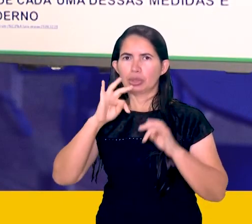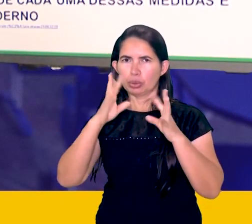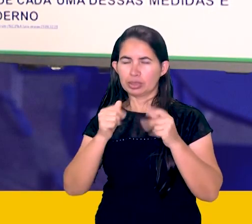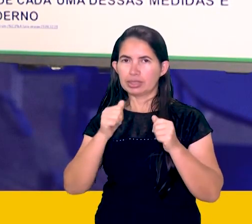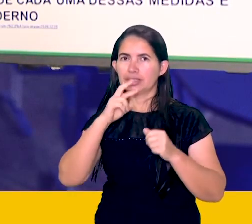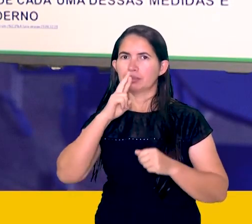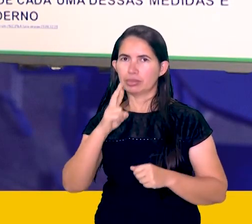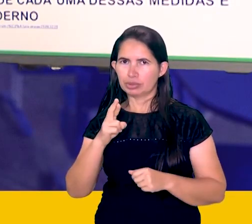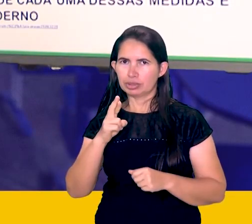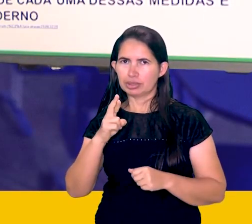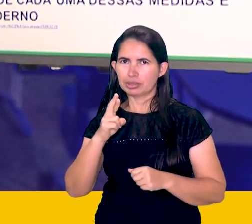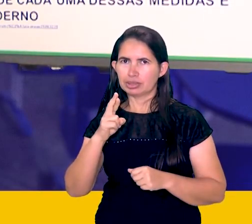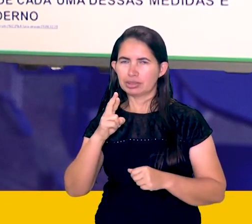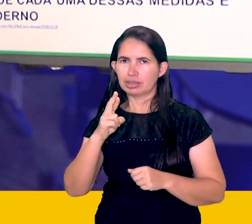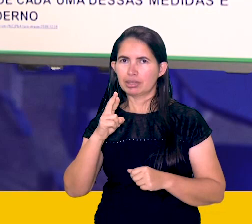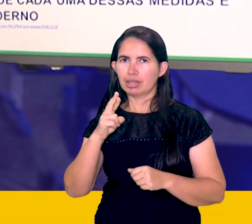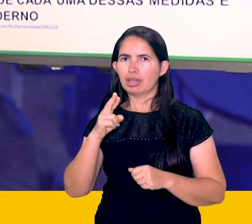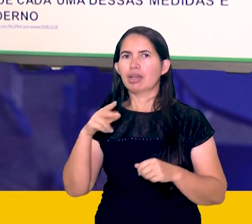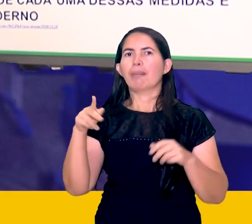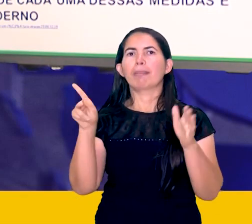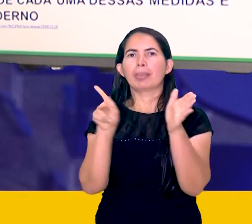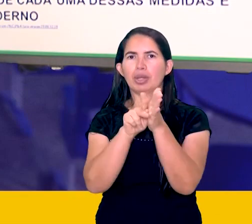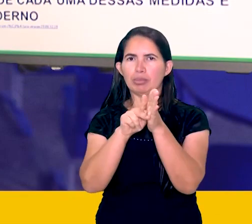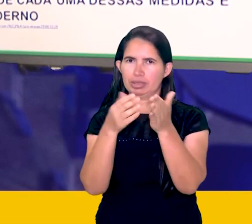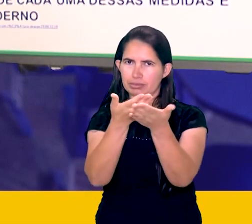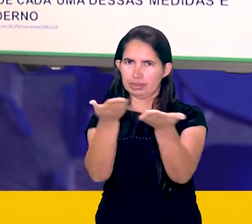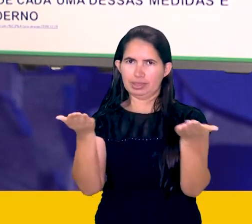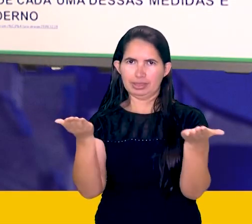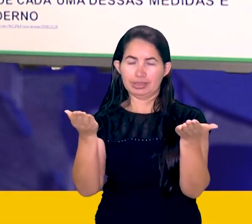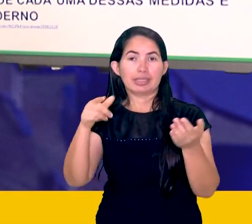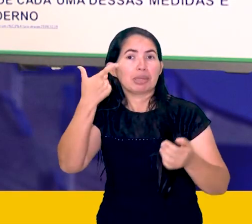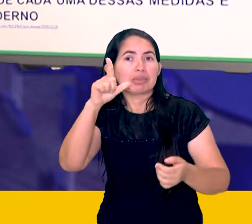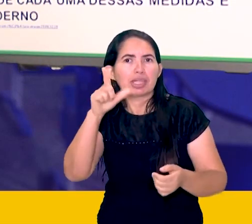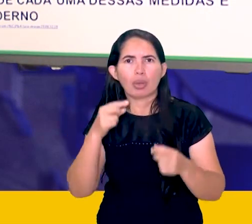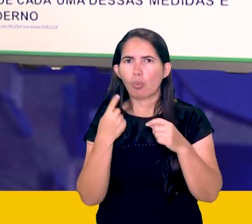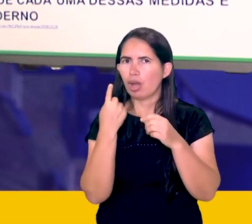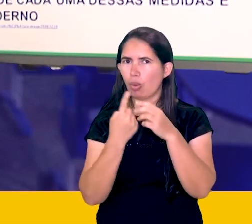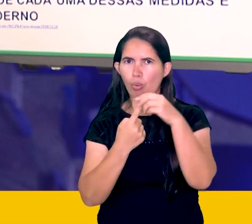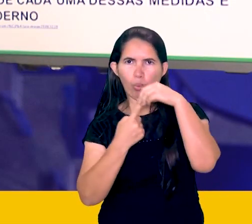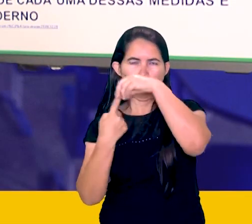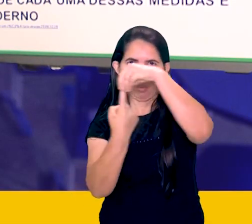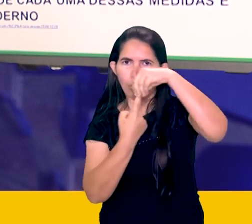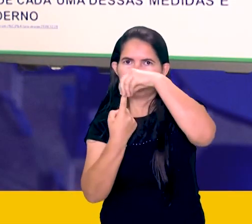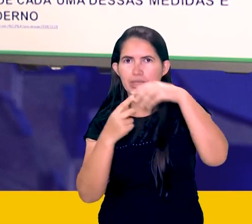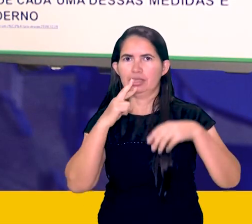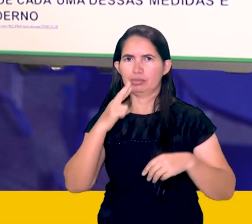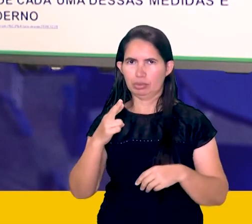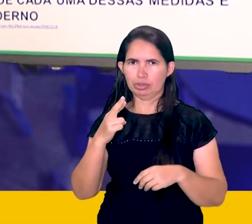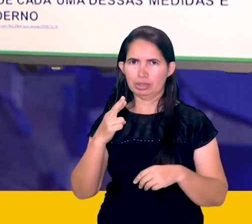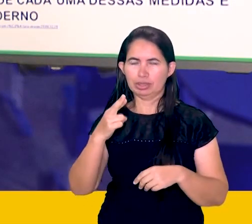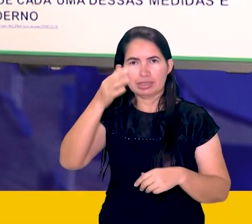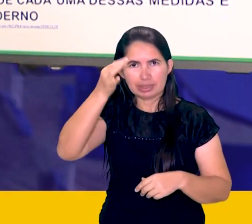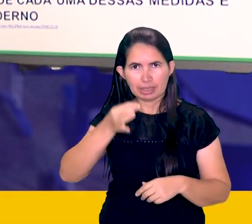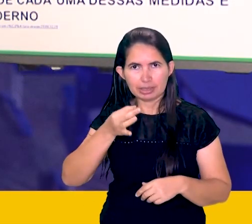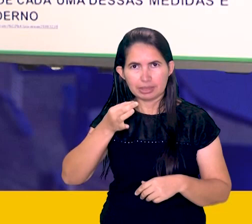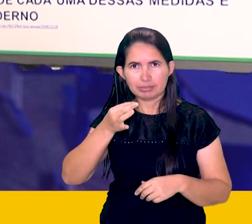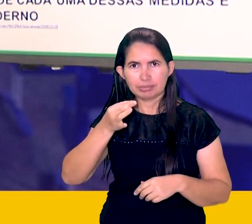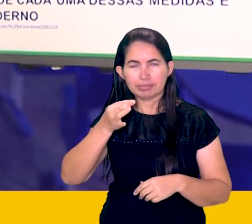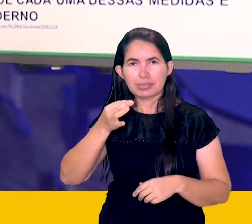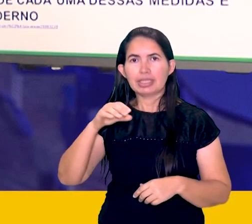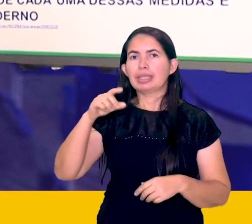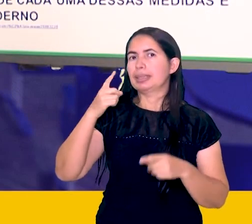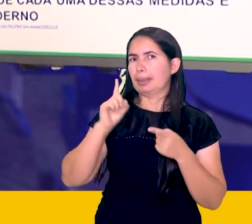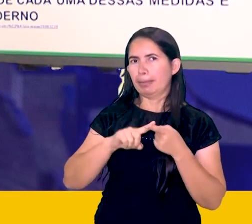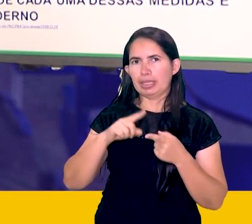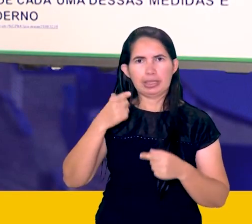Todas as respostas aqui são pessoais. Não existe uma única resposta, tá certo? Não existe uma total resposta correta e também